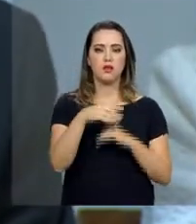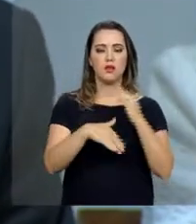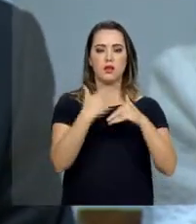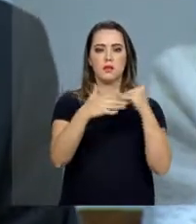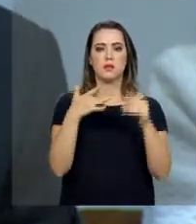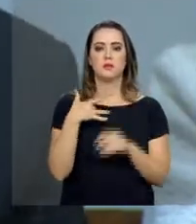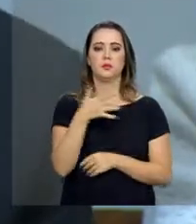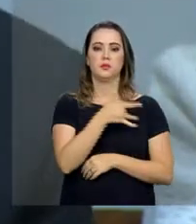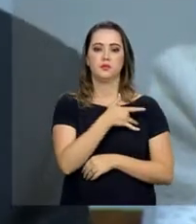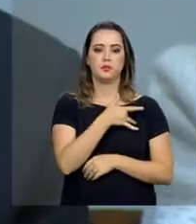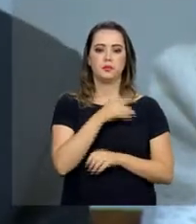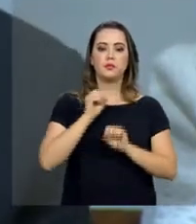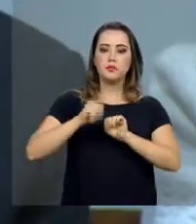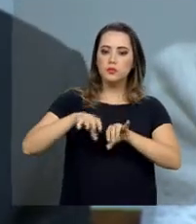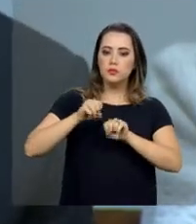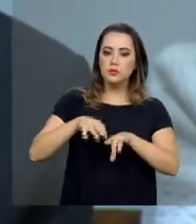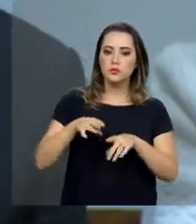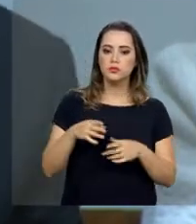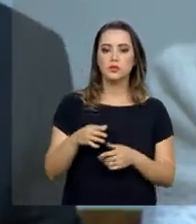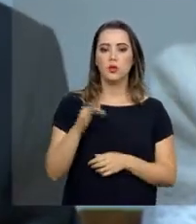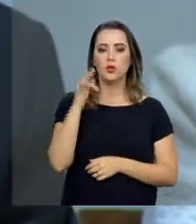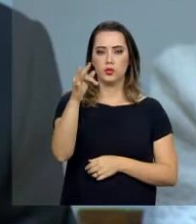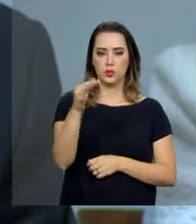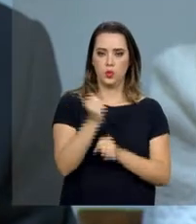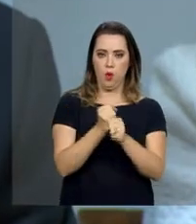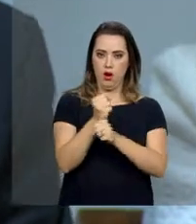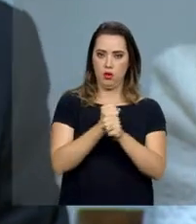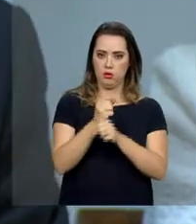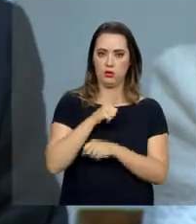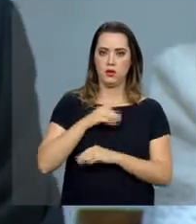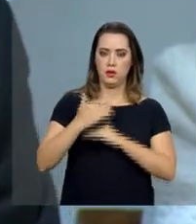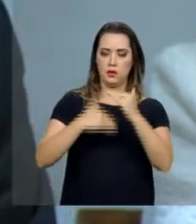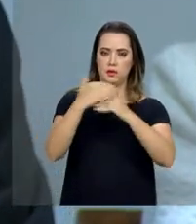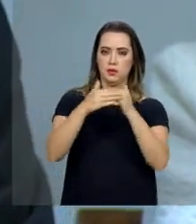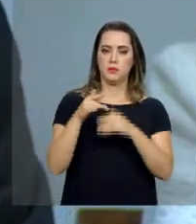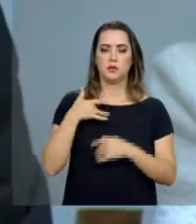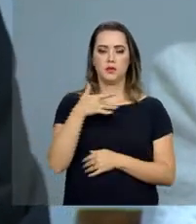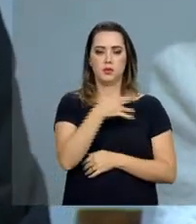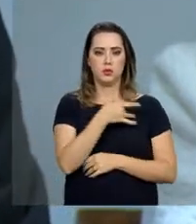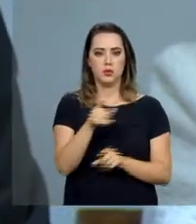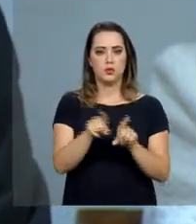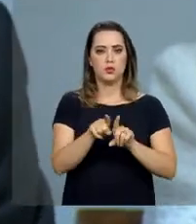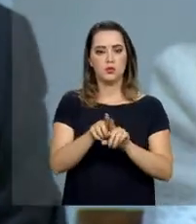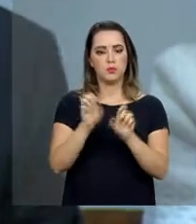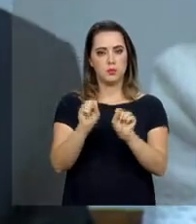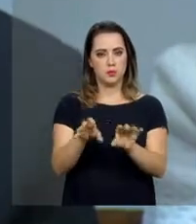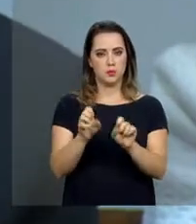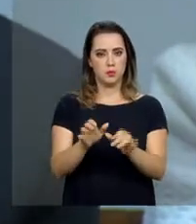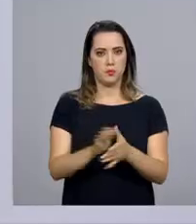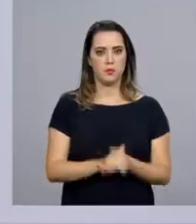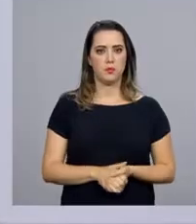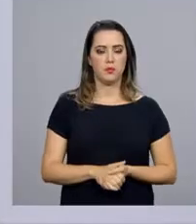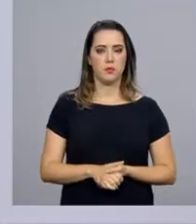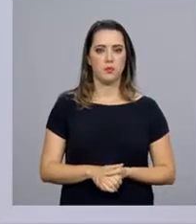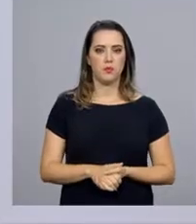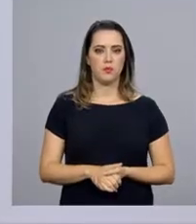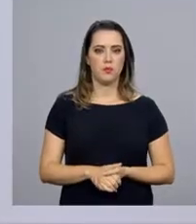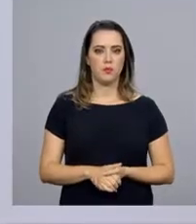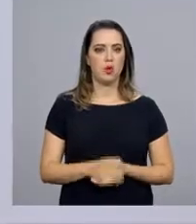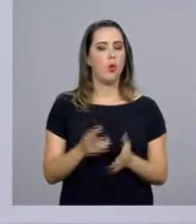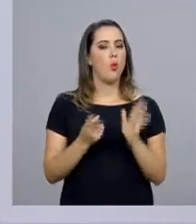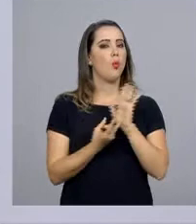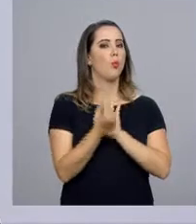como geral a previsão do próximo e perdão haverá crescimento tanto de saúde como de educação e